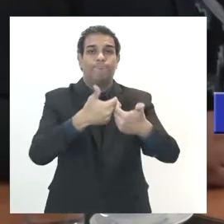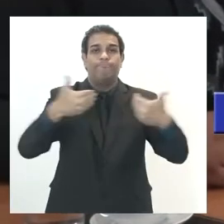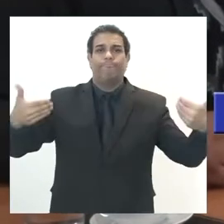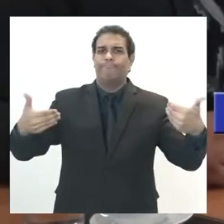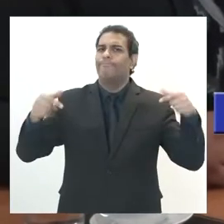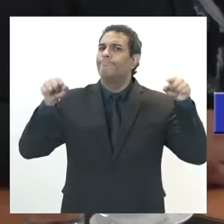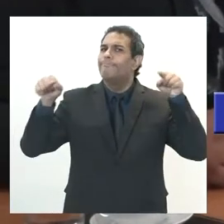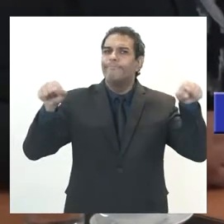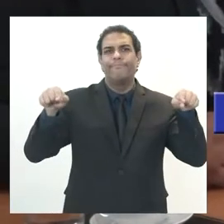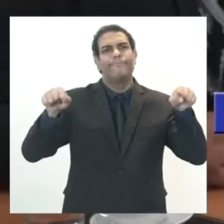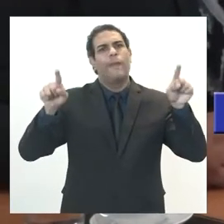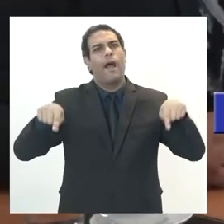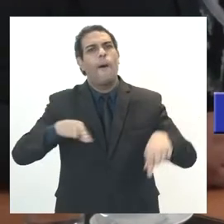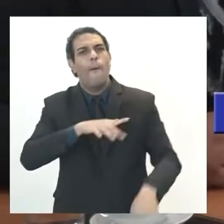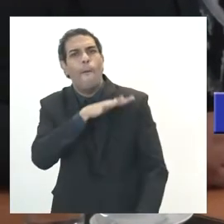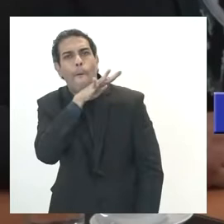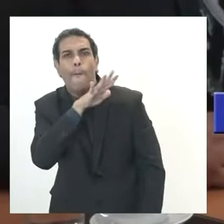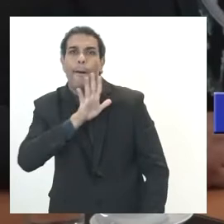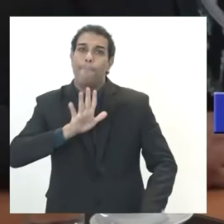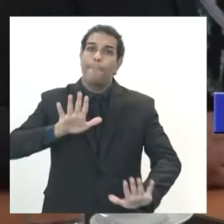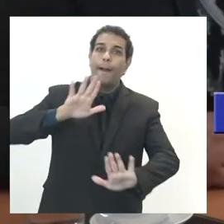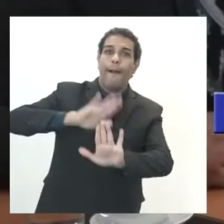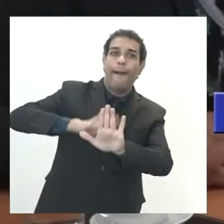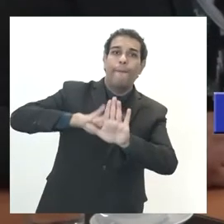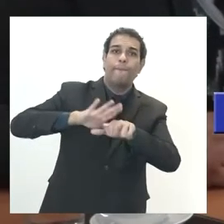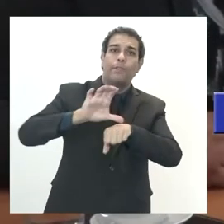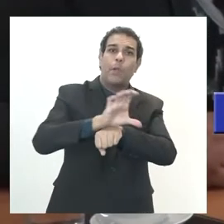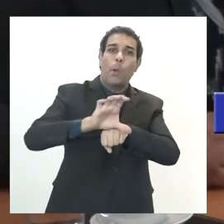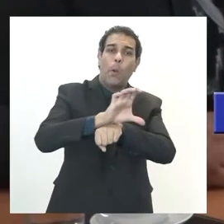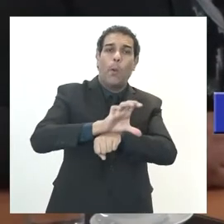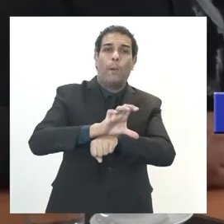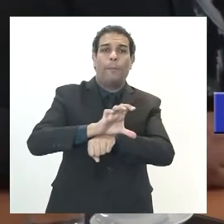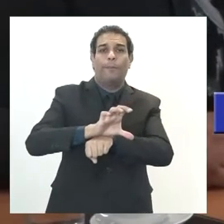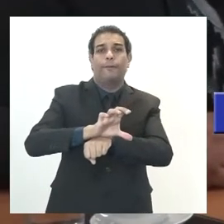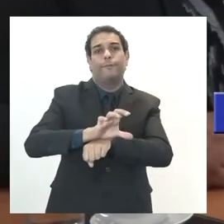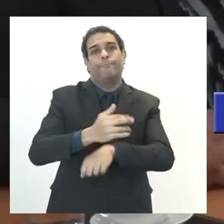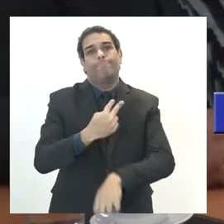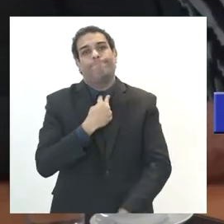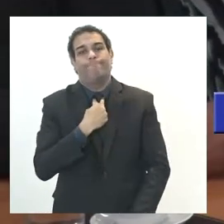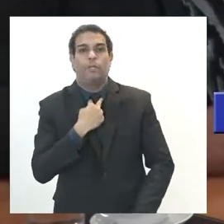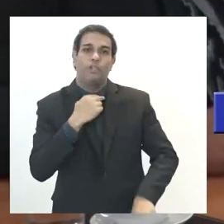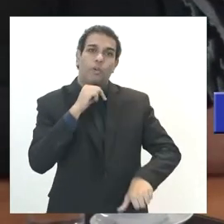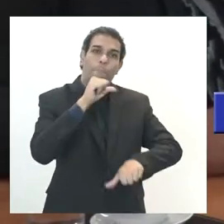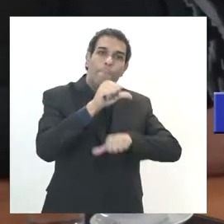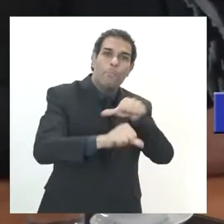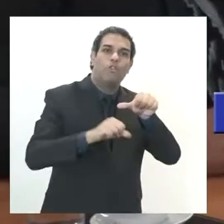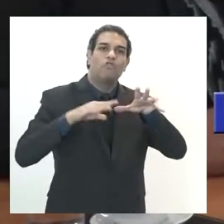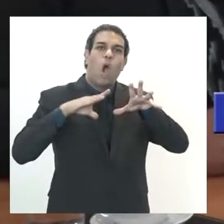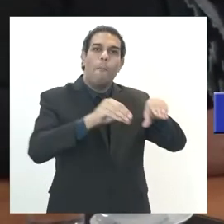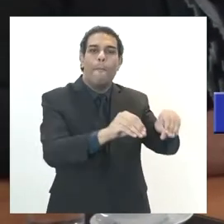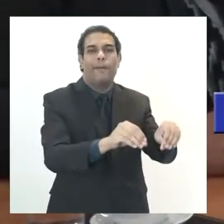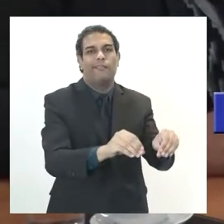uma abominação mas está na constituição do estado e infelizmente o governo no